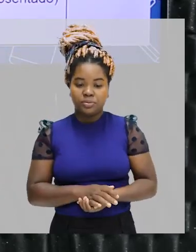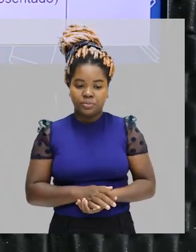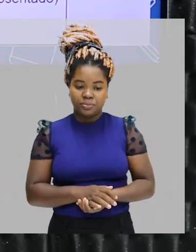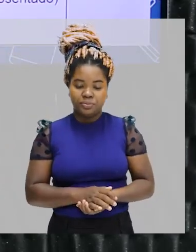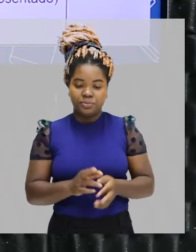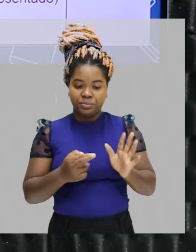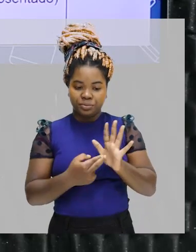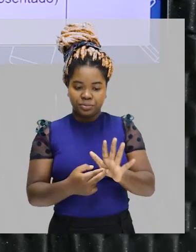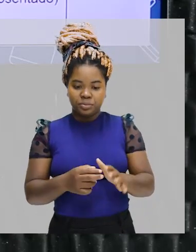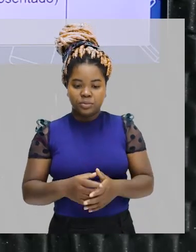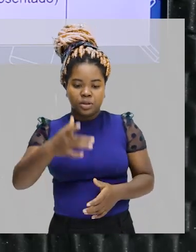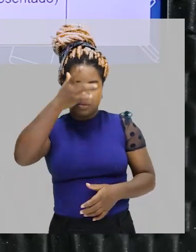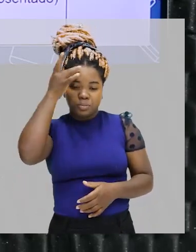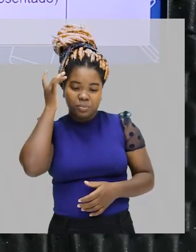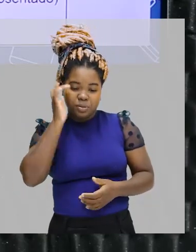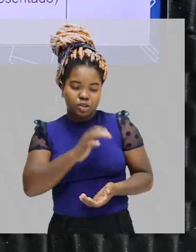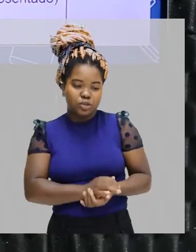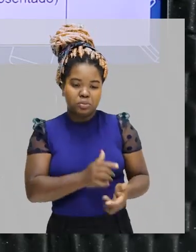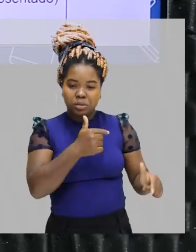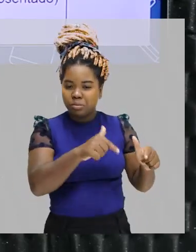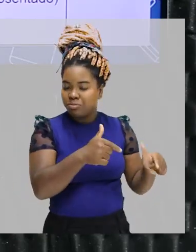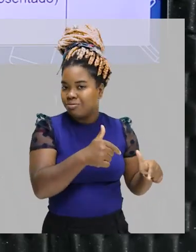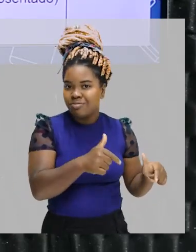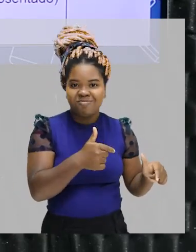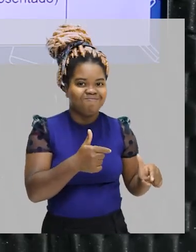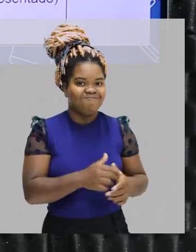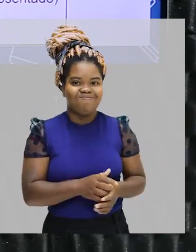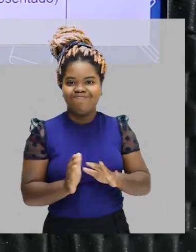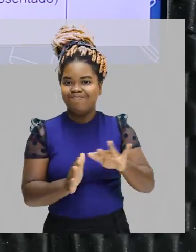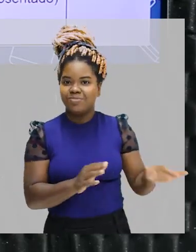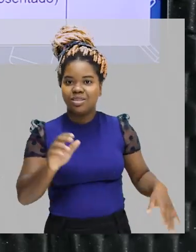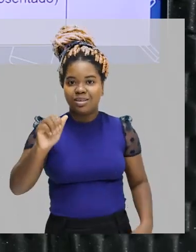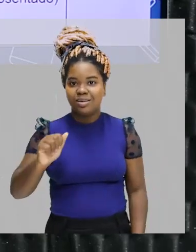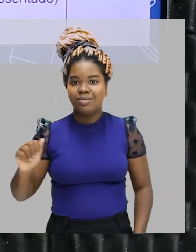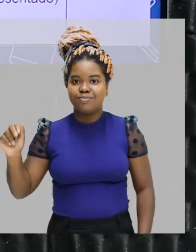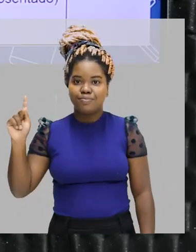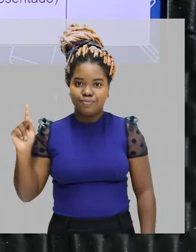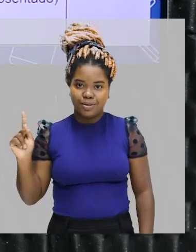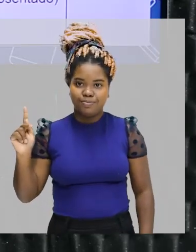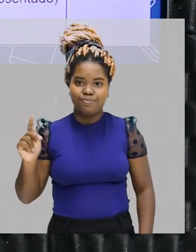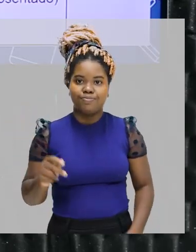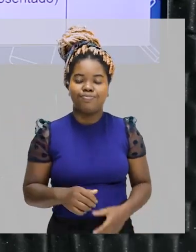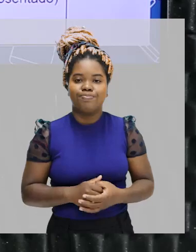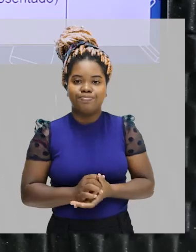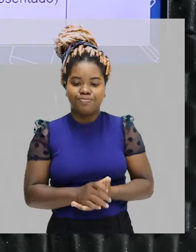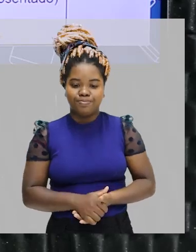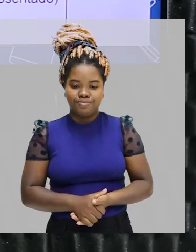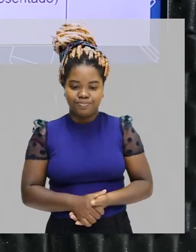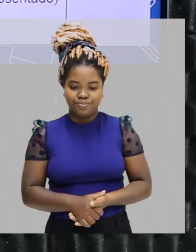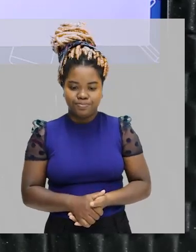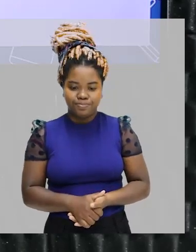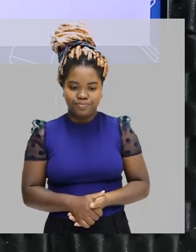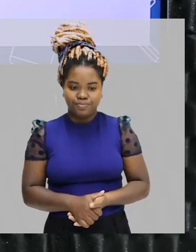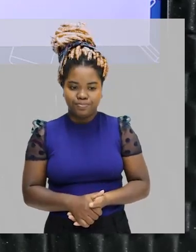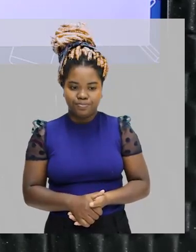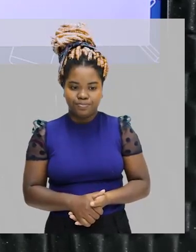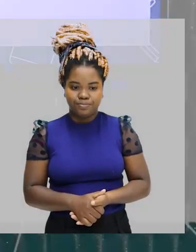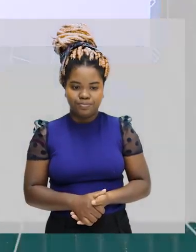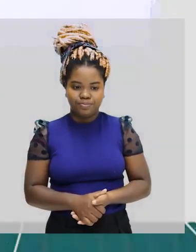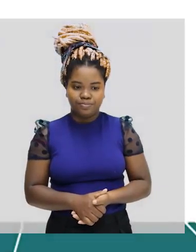que representa aquela pessoa que saiu do mercado de trabalho, que está aposentado ou aposentada, tá bom?